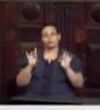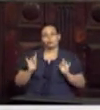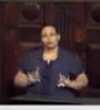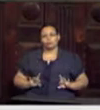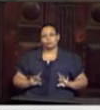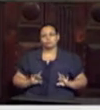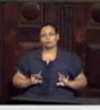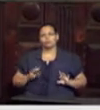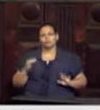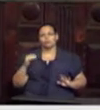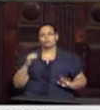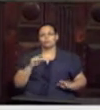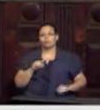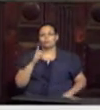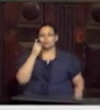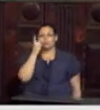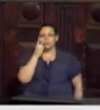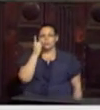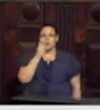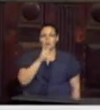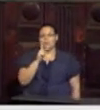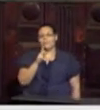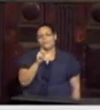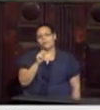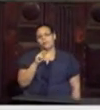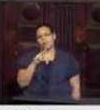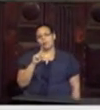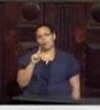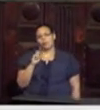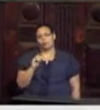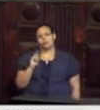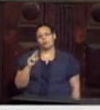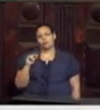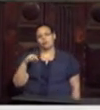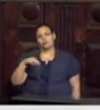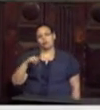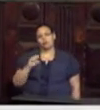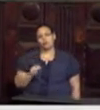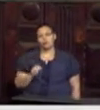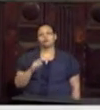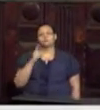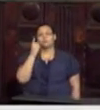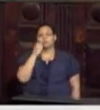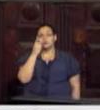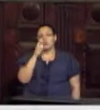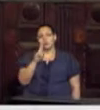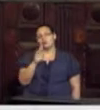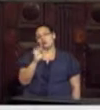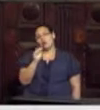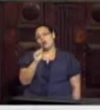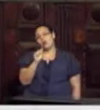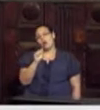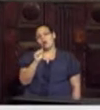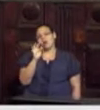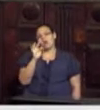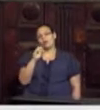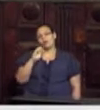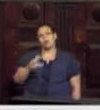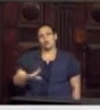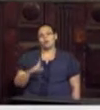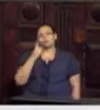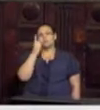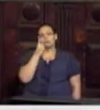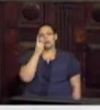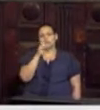né? O deputado Paulo Ramos, o deputado Jorge Pisciani, o deputado Rafael Pisciani, tem nessa casa, e o próprio deputado